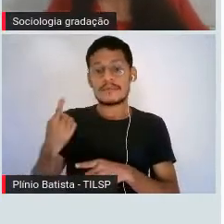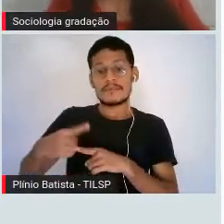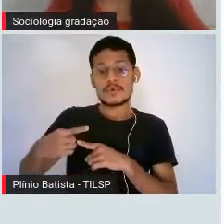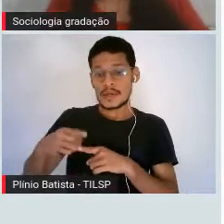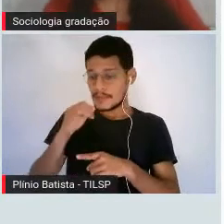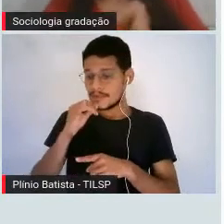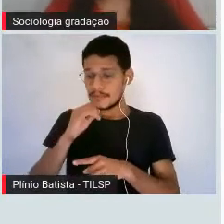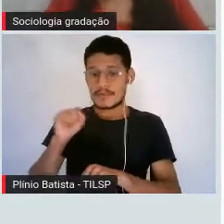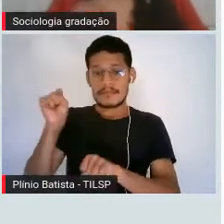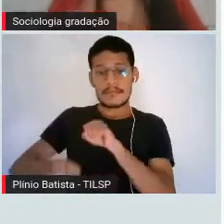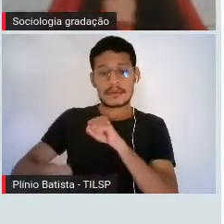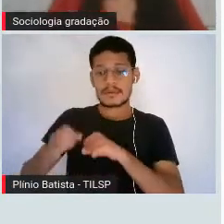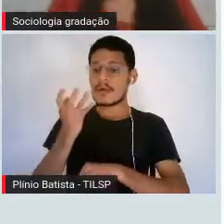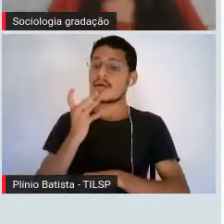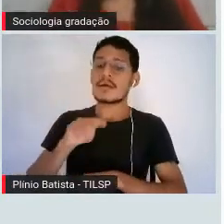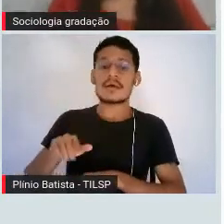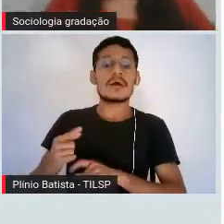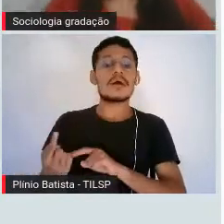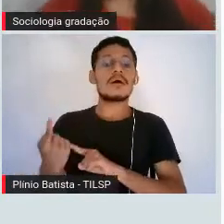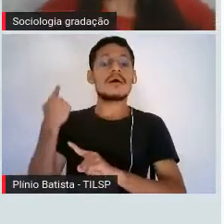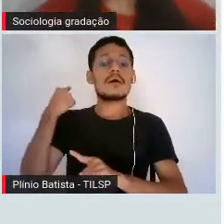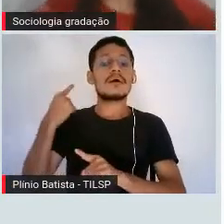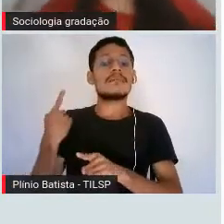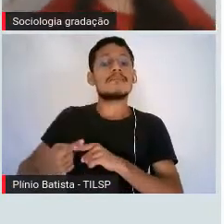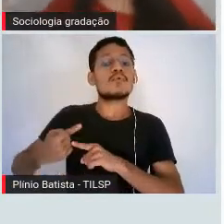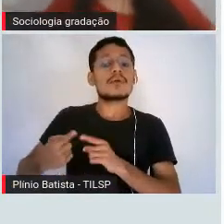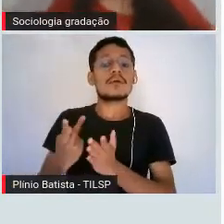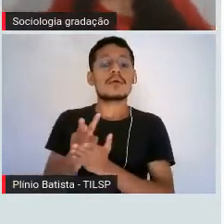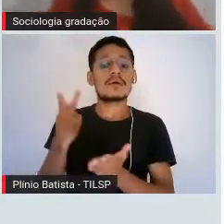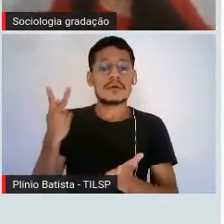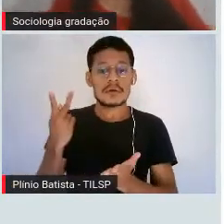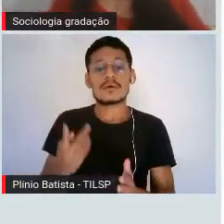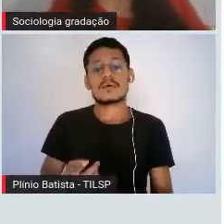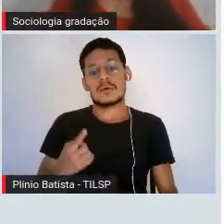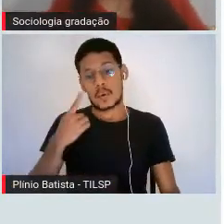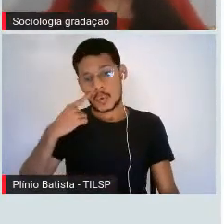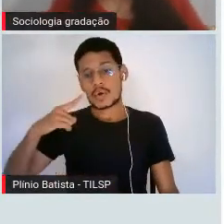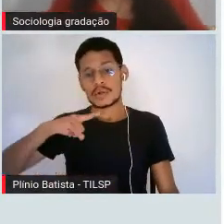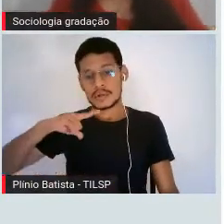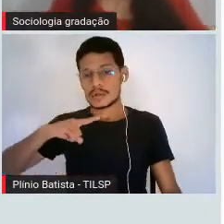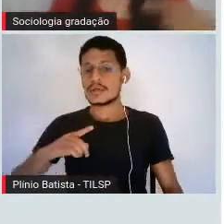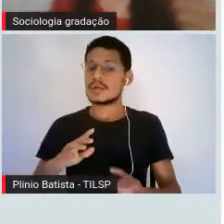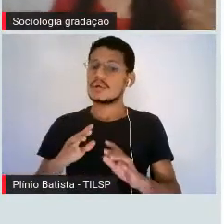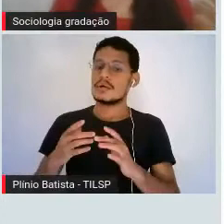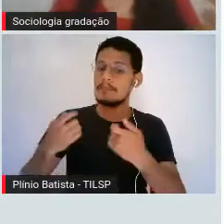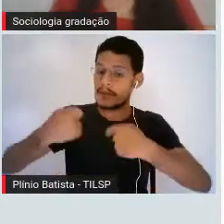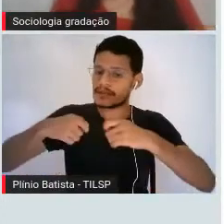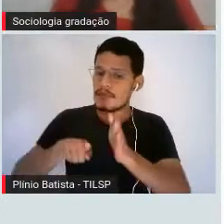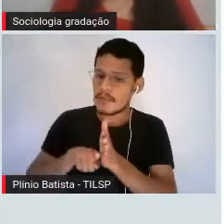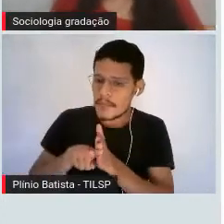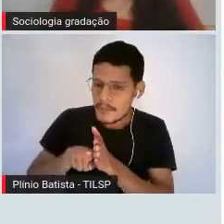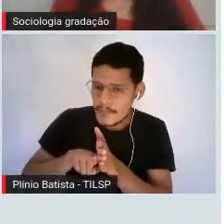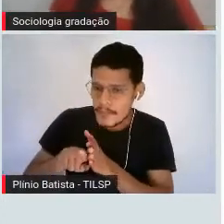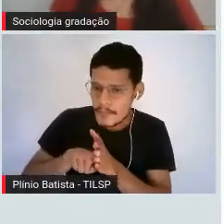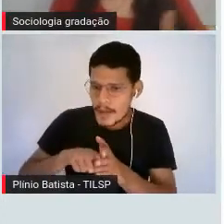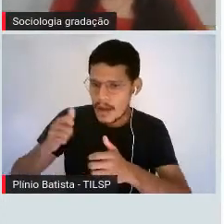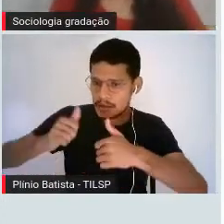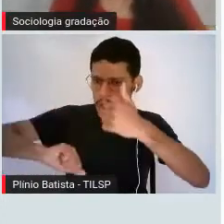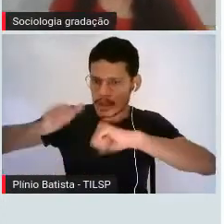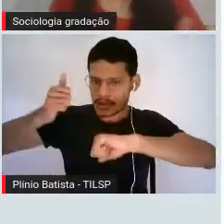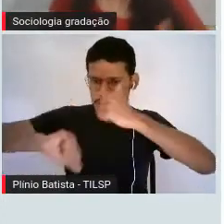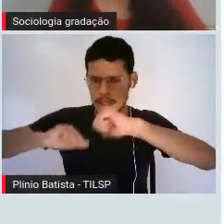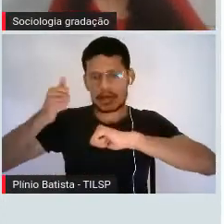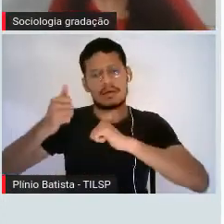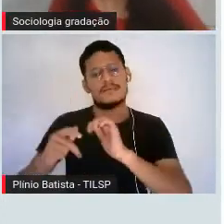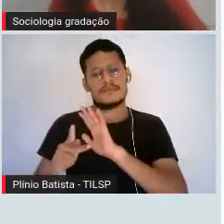das crianças, o porquê ocorria isso. Então, teria todo um processo de investigação, de análise, e